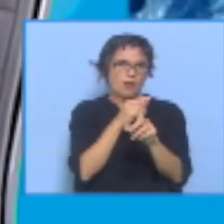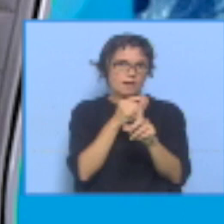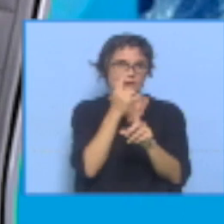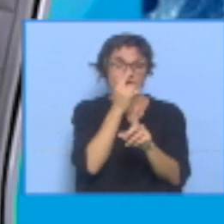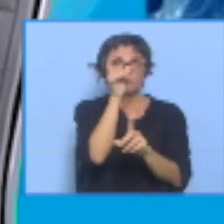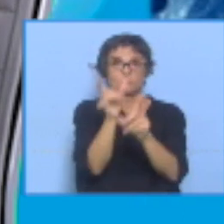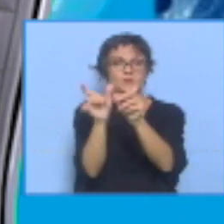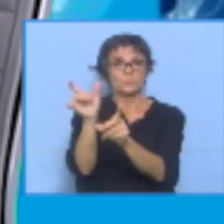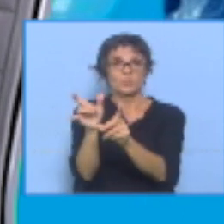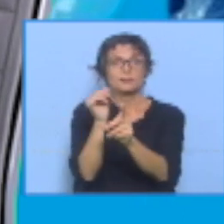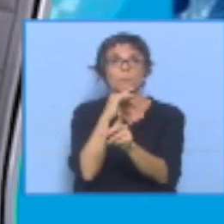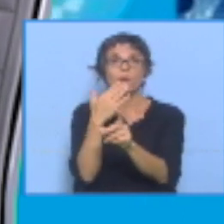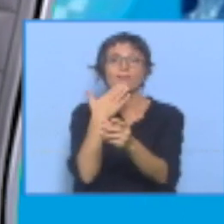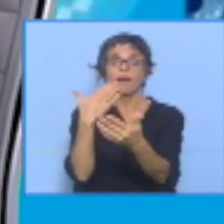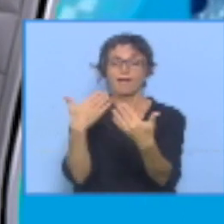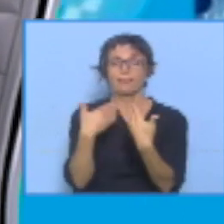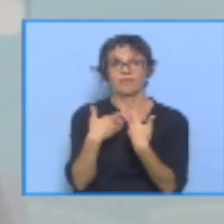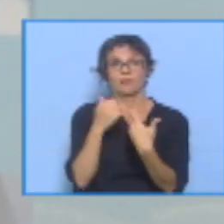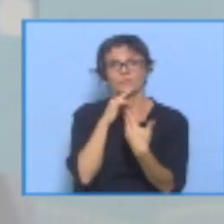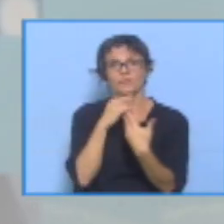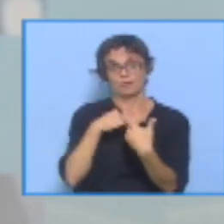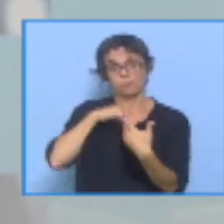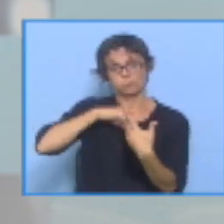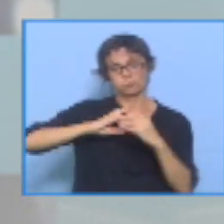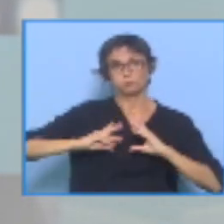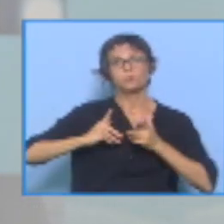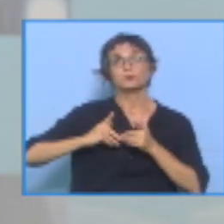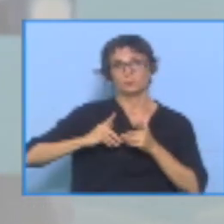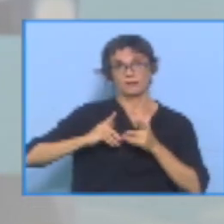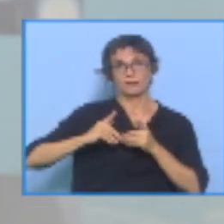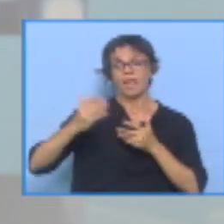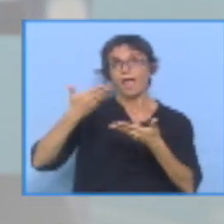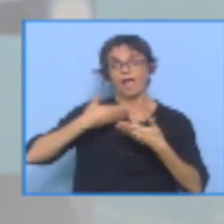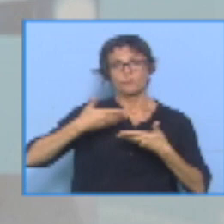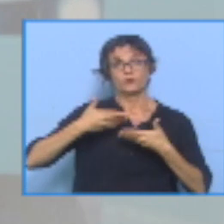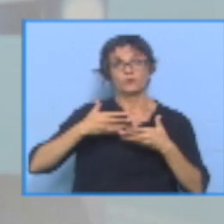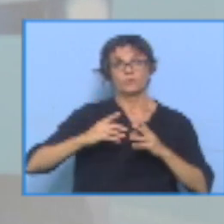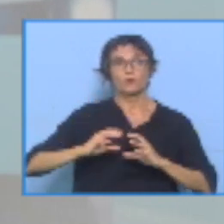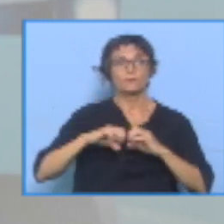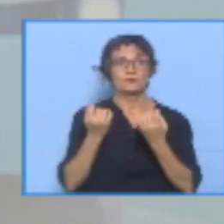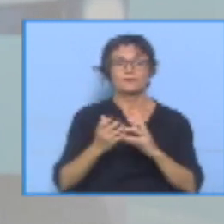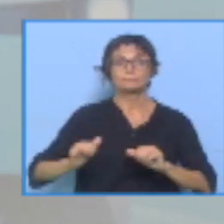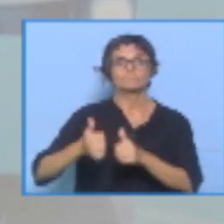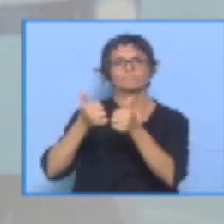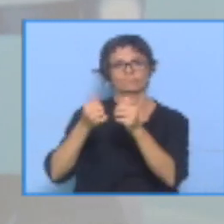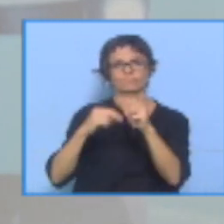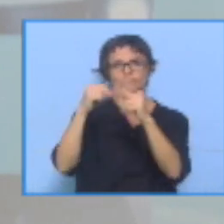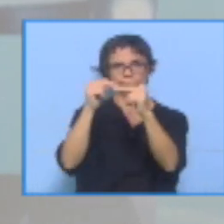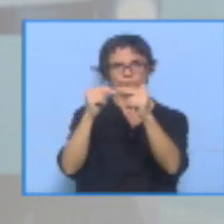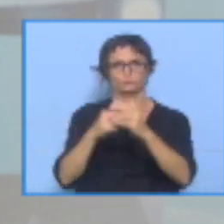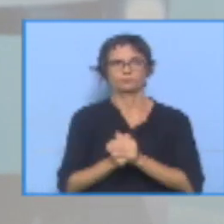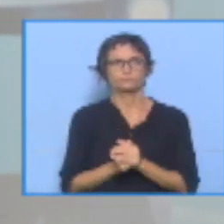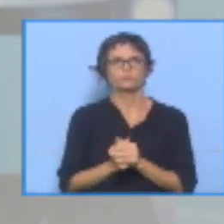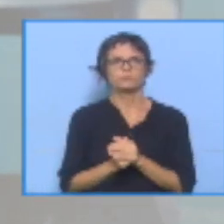as coisas mudam. As nossas comunidades cristãs não são, por vezes, digo eu assim, realidades excessivamente